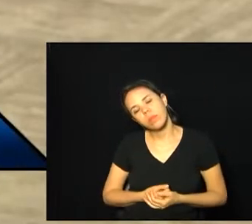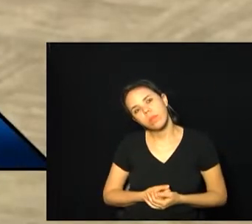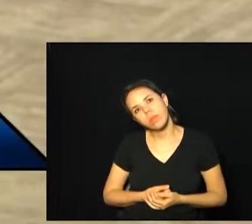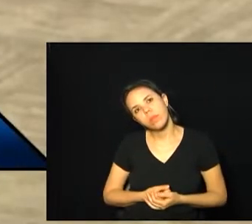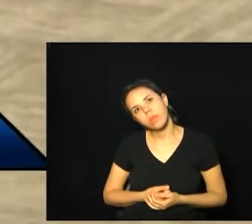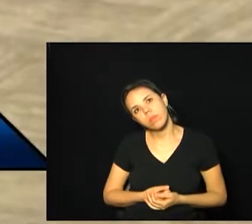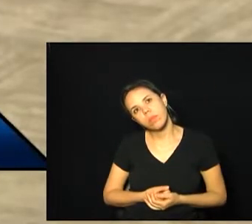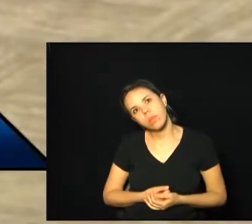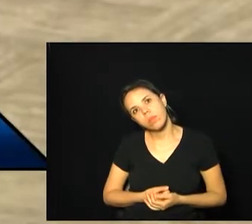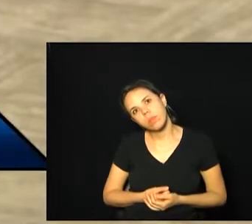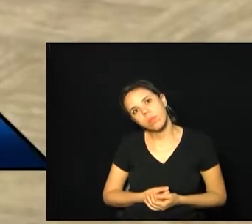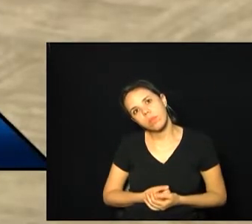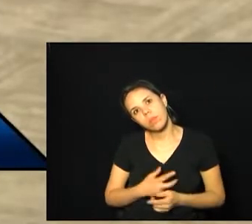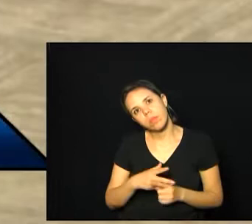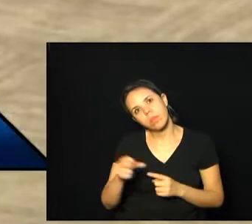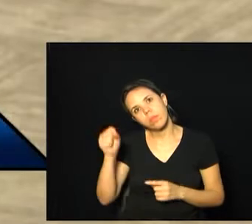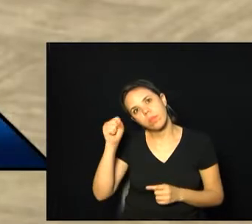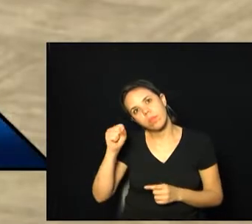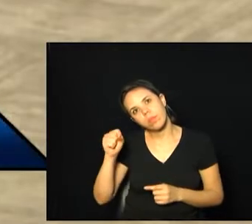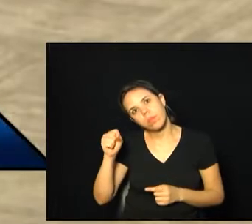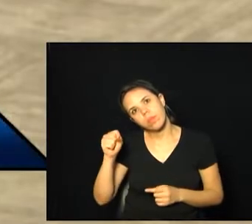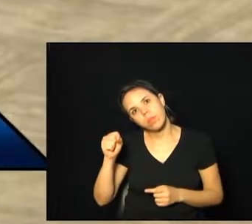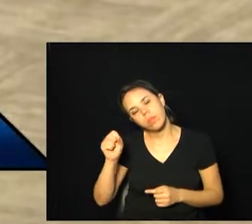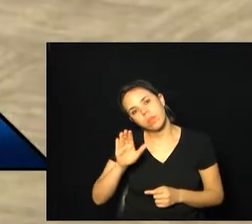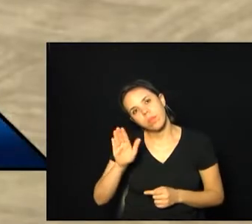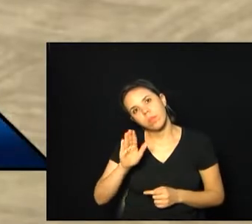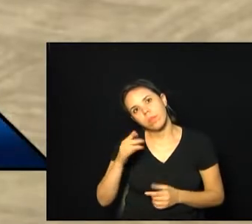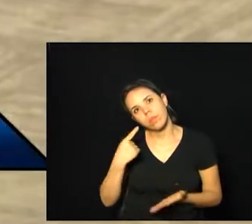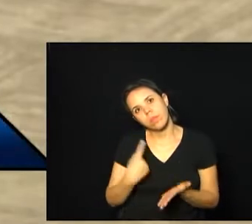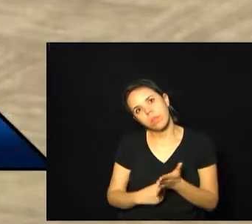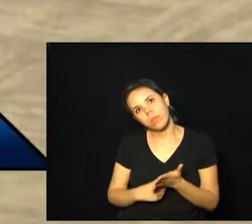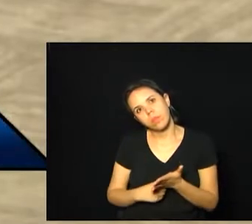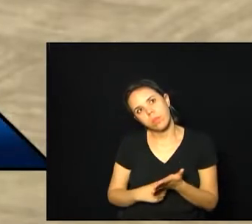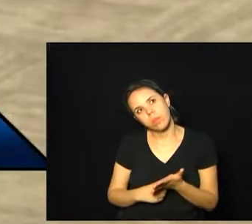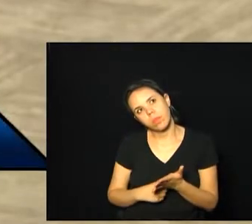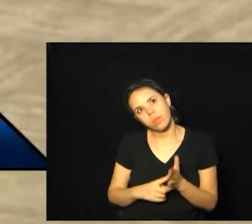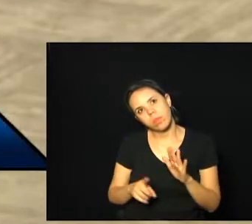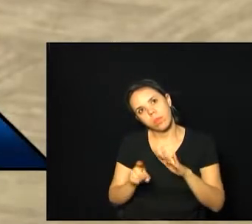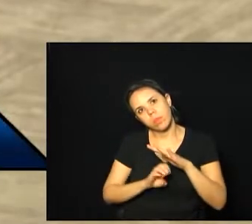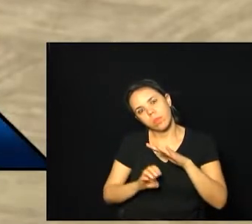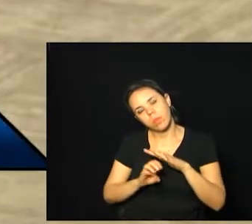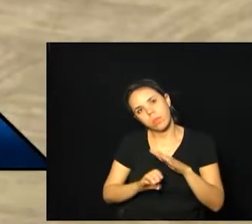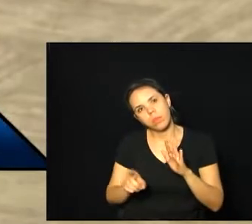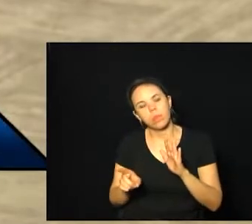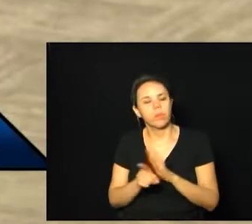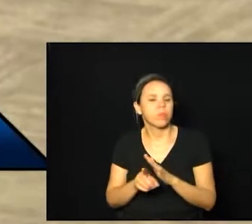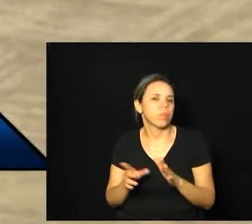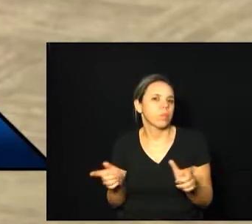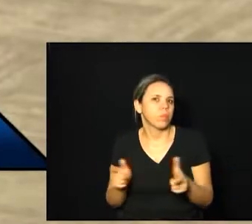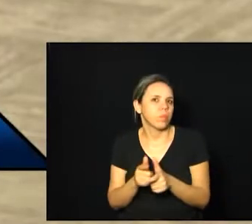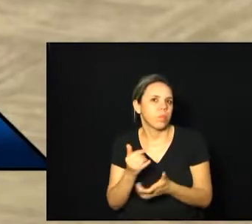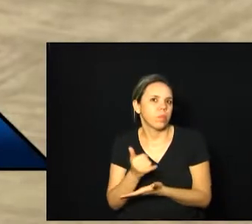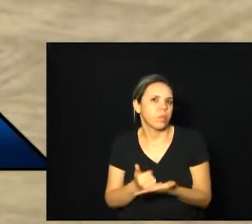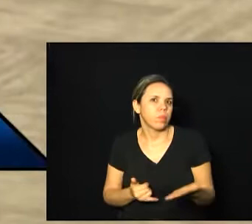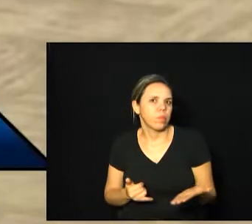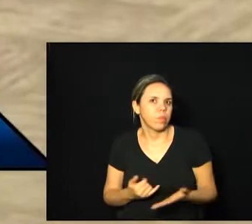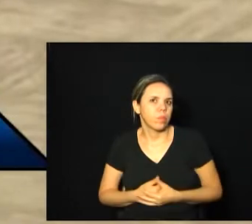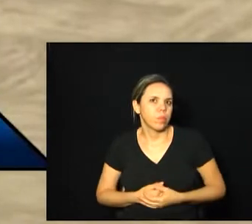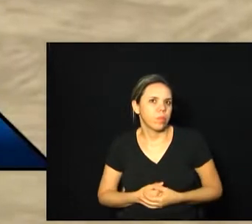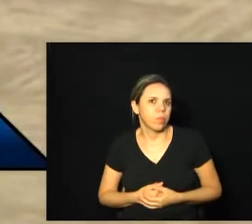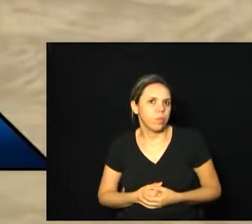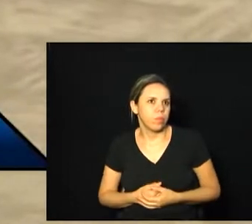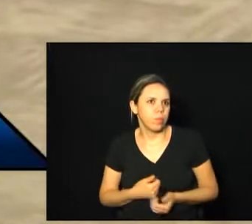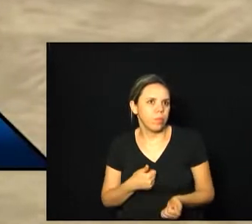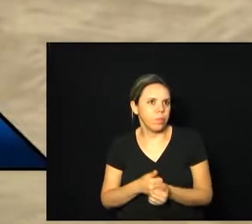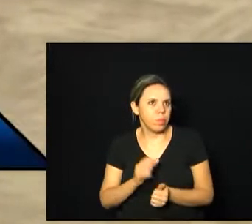se ele fosse vencedor no certame, que ele assumisse um compromisso com o setor empresarial e reduzisse a alíquota do IPTU. Tão